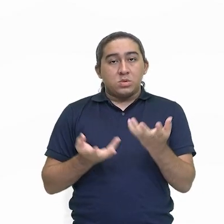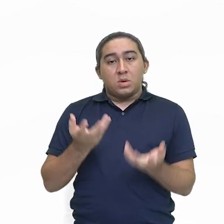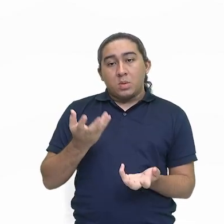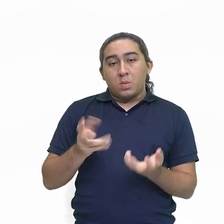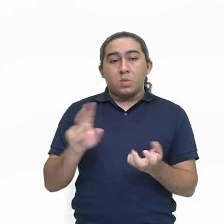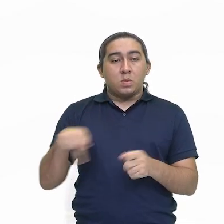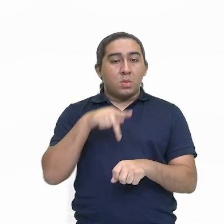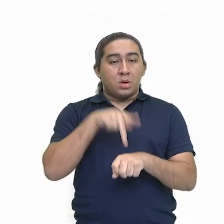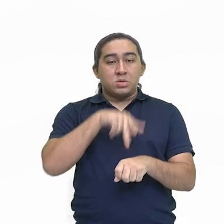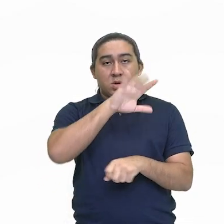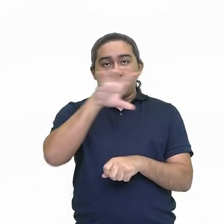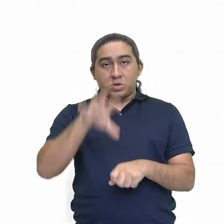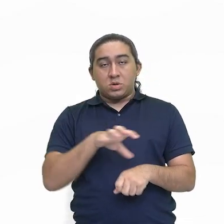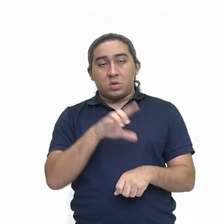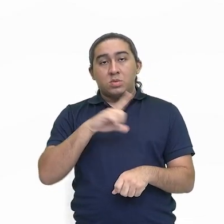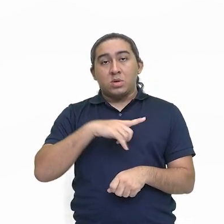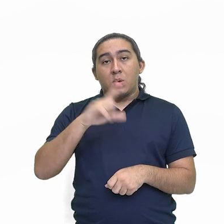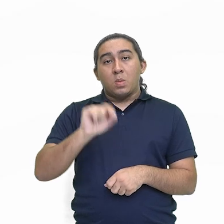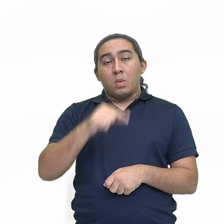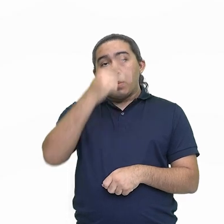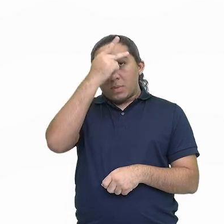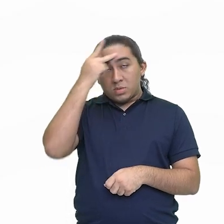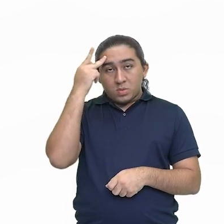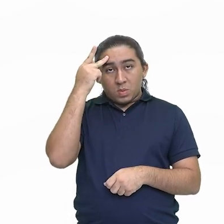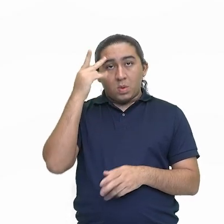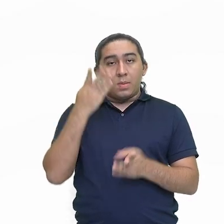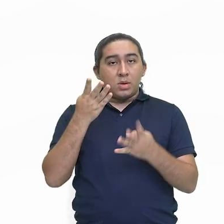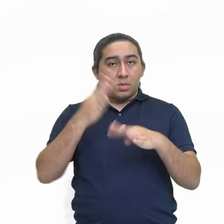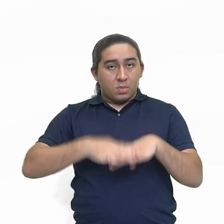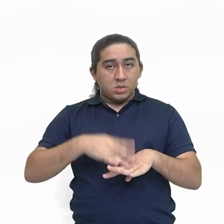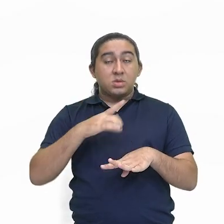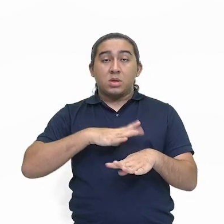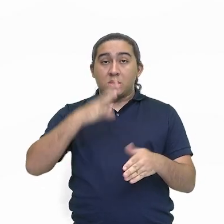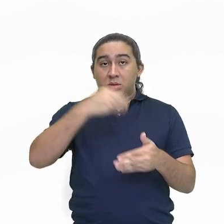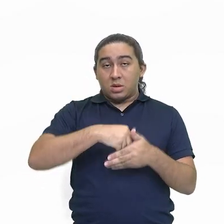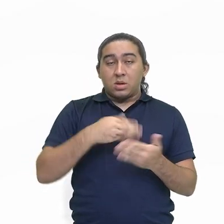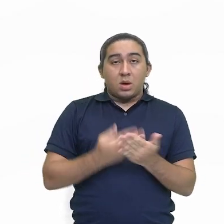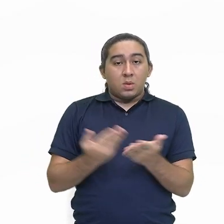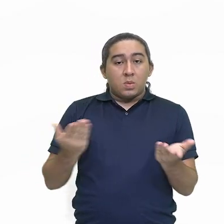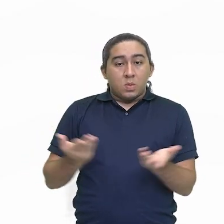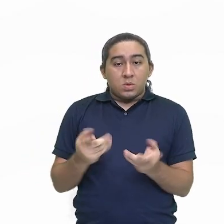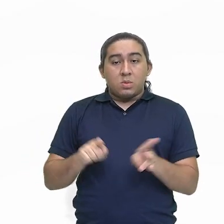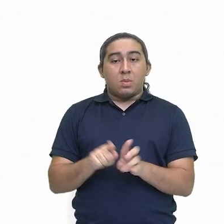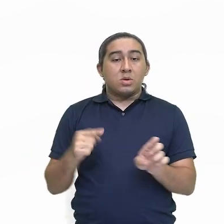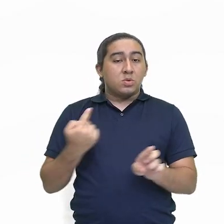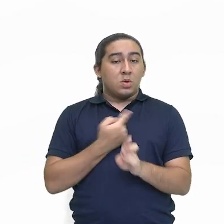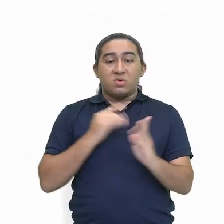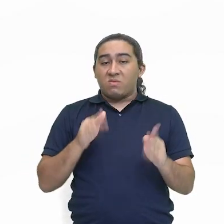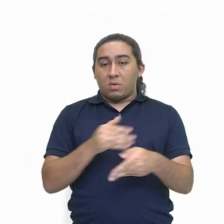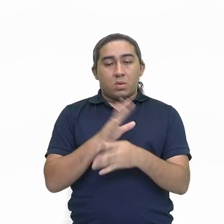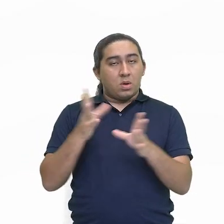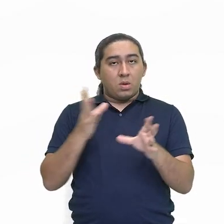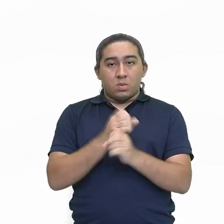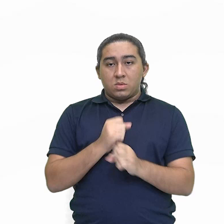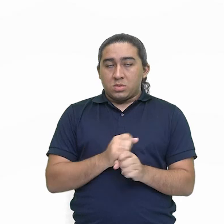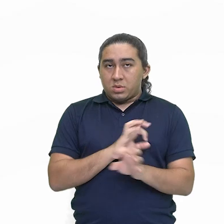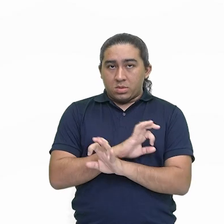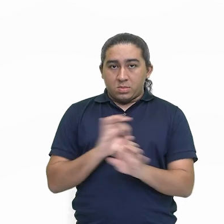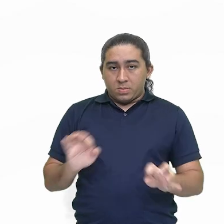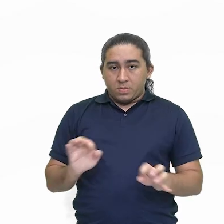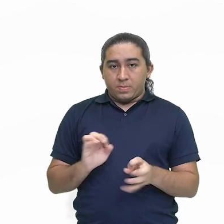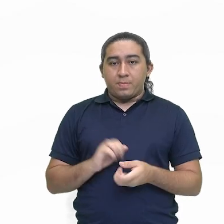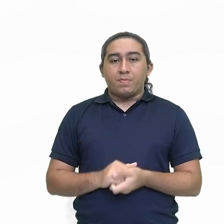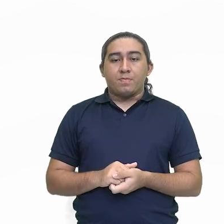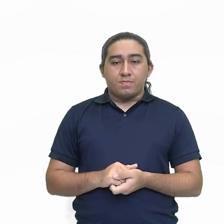de um país. Ele foi criado por um matemático, como a gente falou, a matemática está presente nessa aula aí, mas a gente não vai se concentrar muito em cálculo, né?